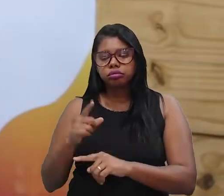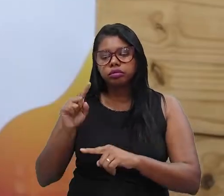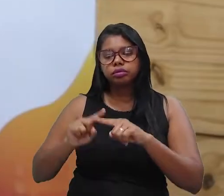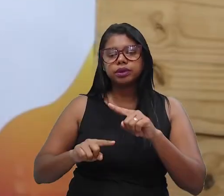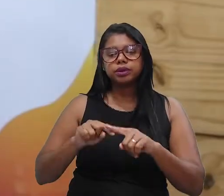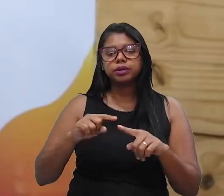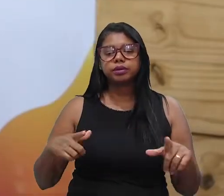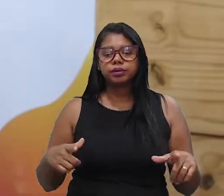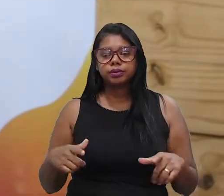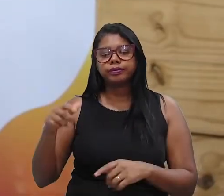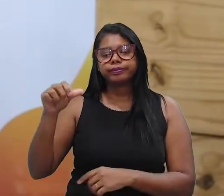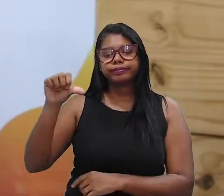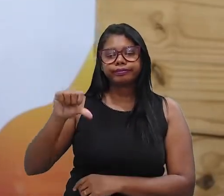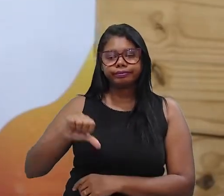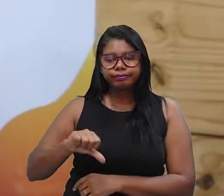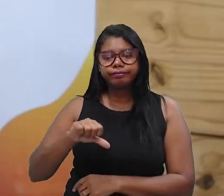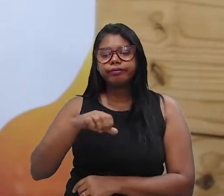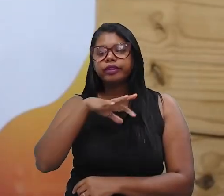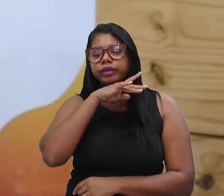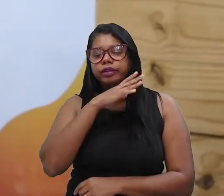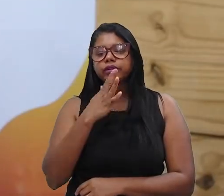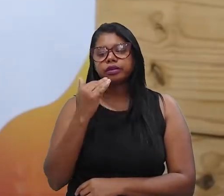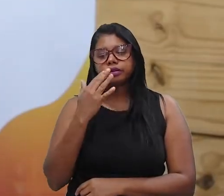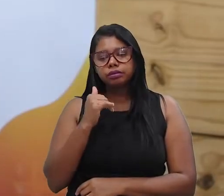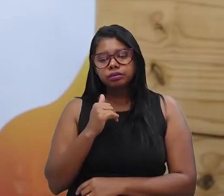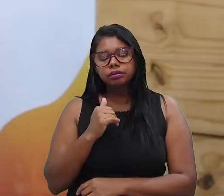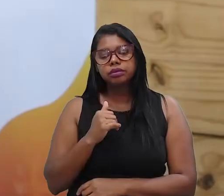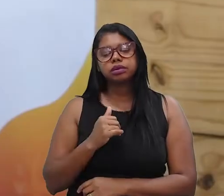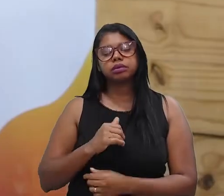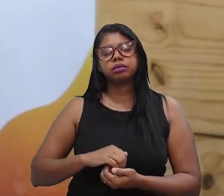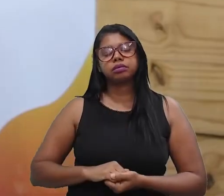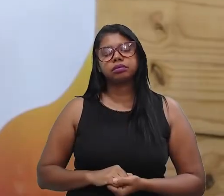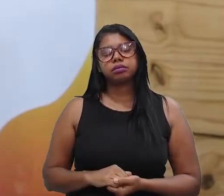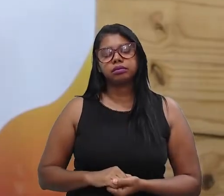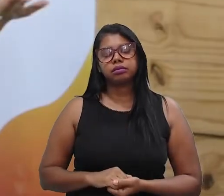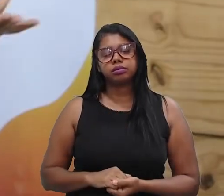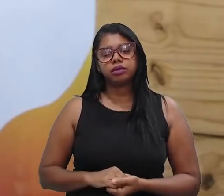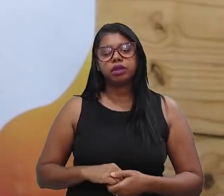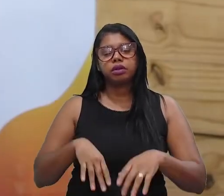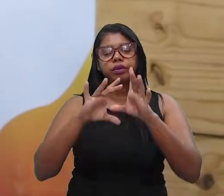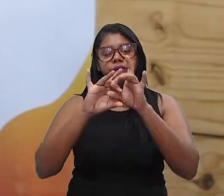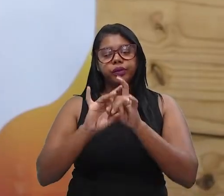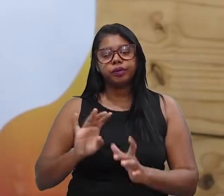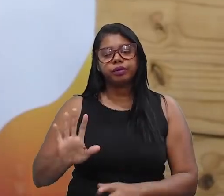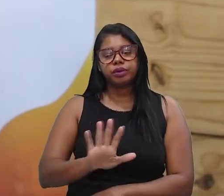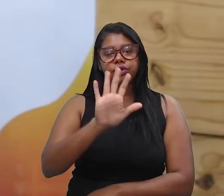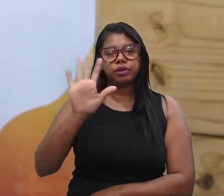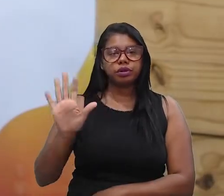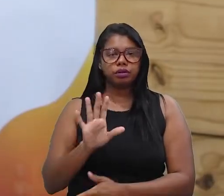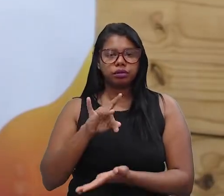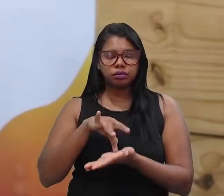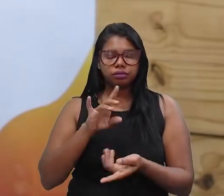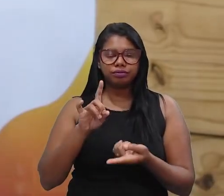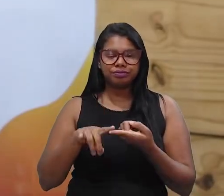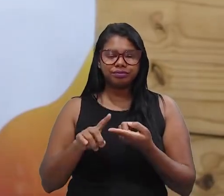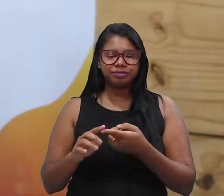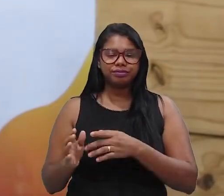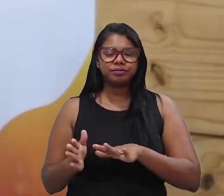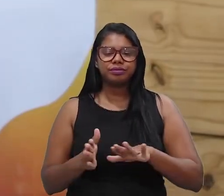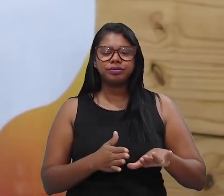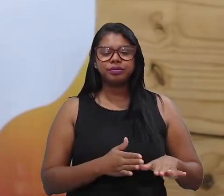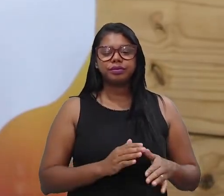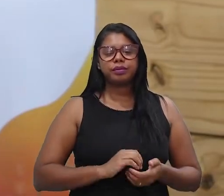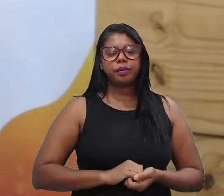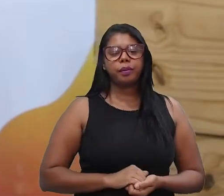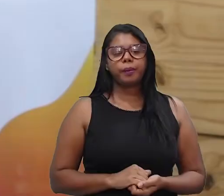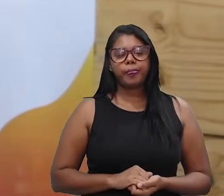isso poderá ficar escassa a alimentação no nosso planeta, dentro de um contexto bem geral, tá bom? As